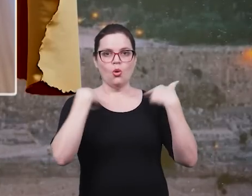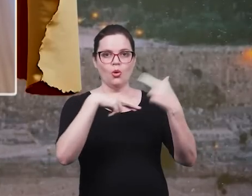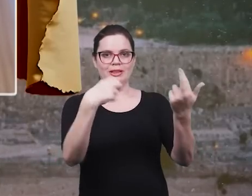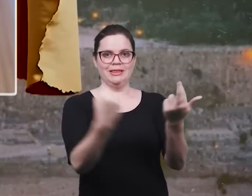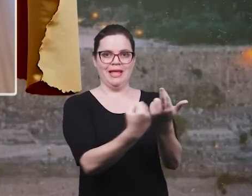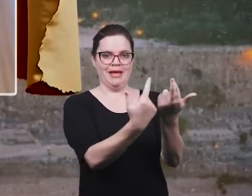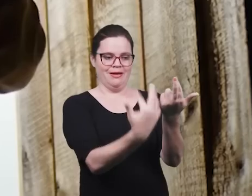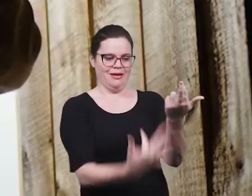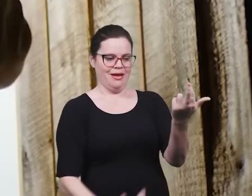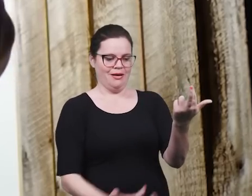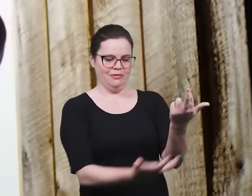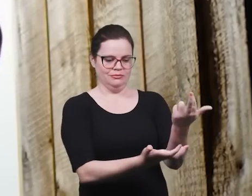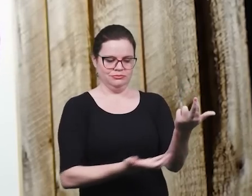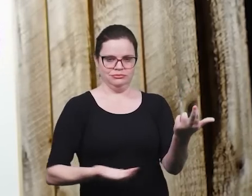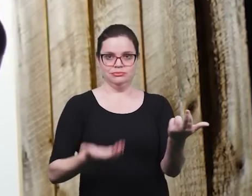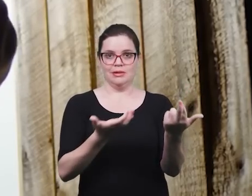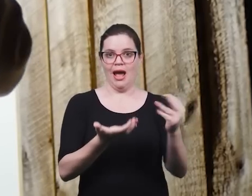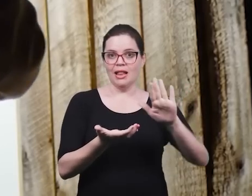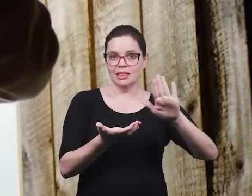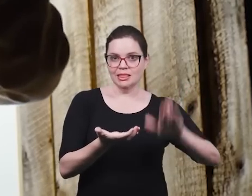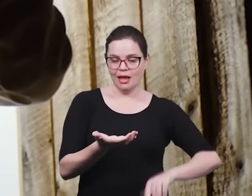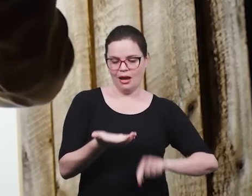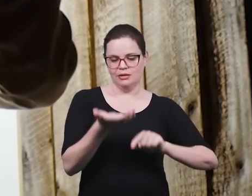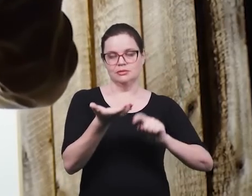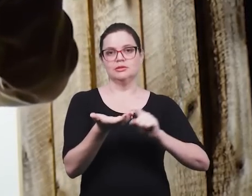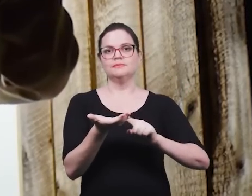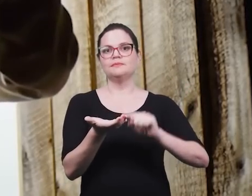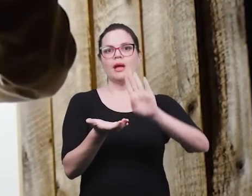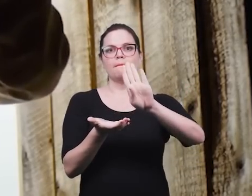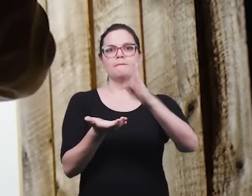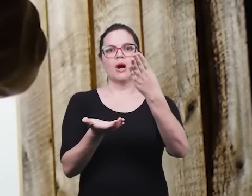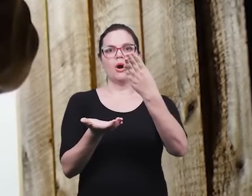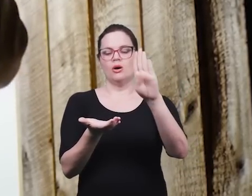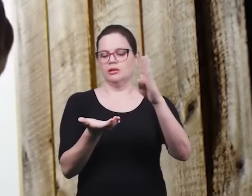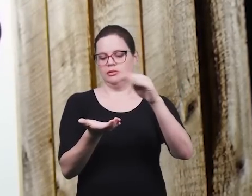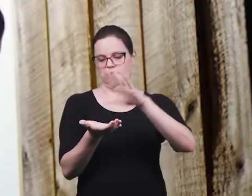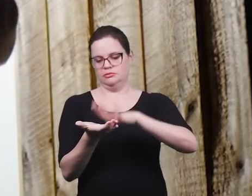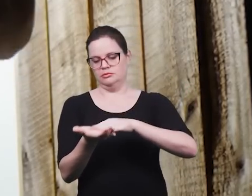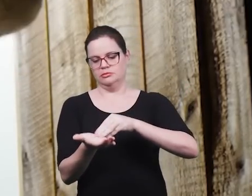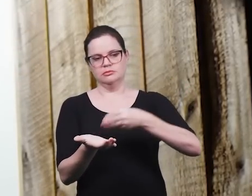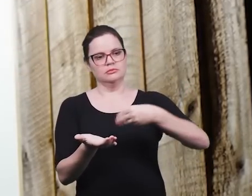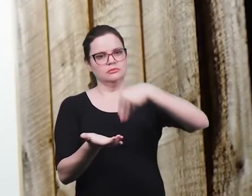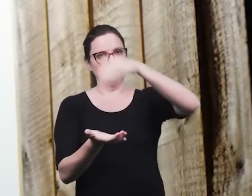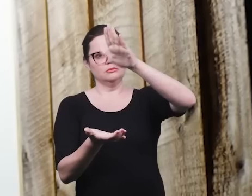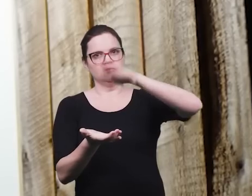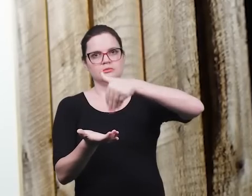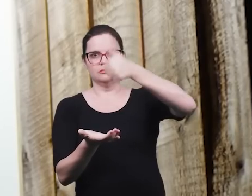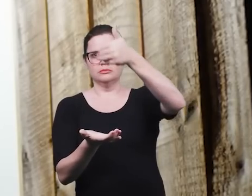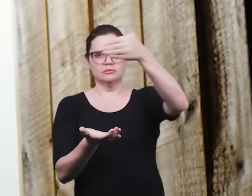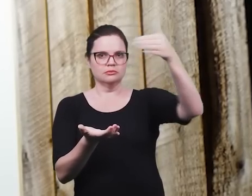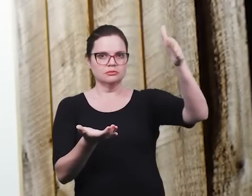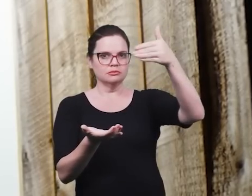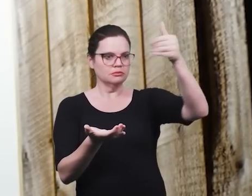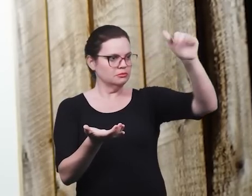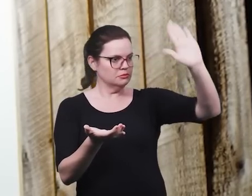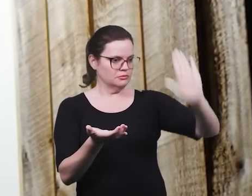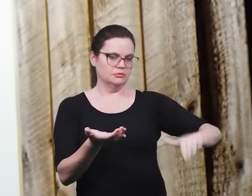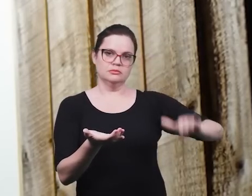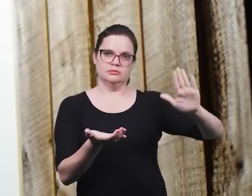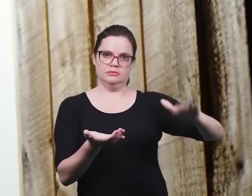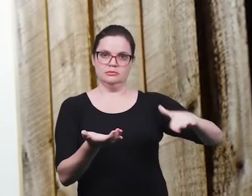cordeiro imolado, na parte da tarde, foi passado nas ombreiras e vergas das portas das